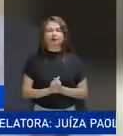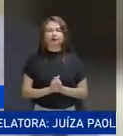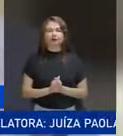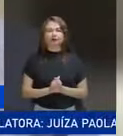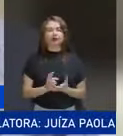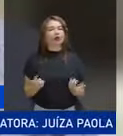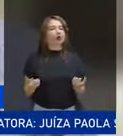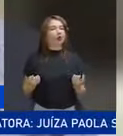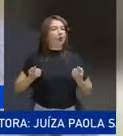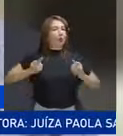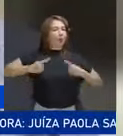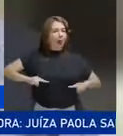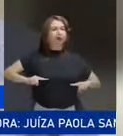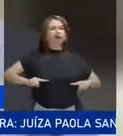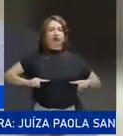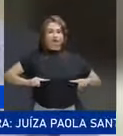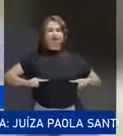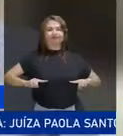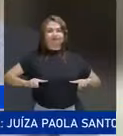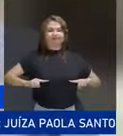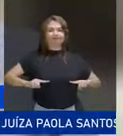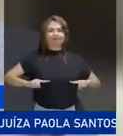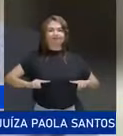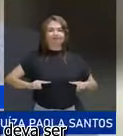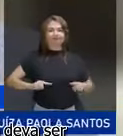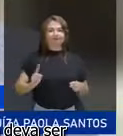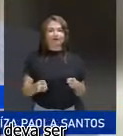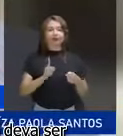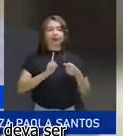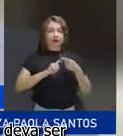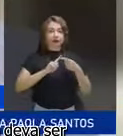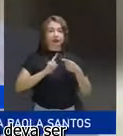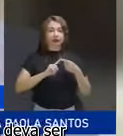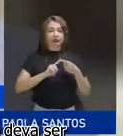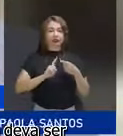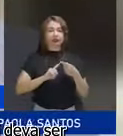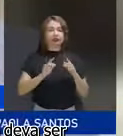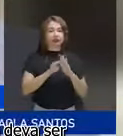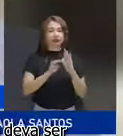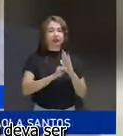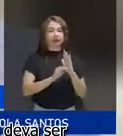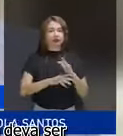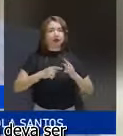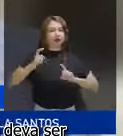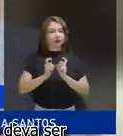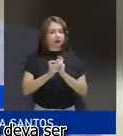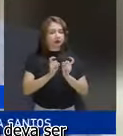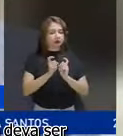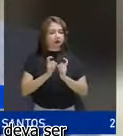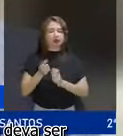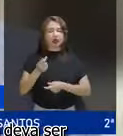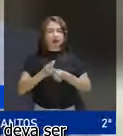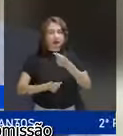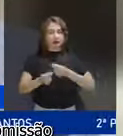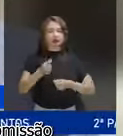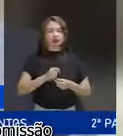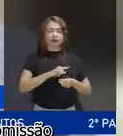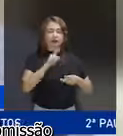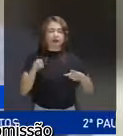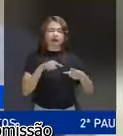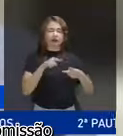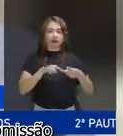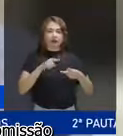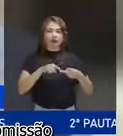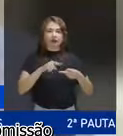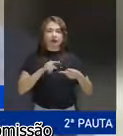impugna. Então, primeiro ponto, por princípio, sim, entendo que deva ser discutida a economicidade. Segundo